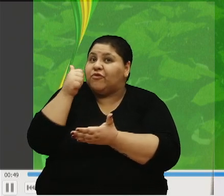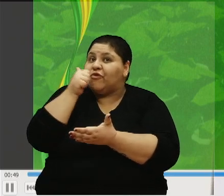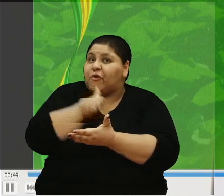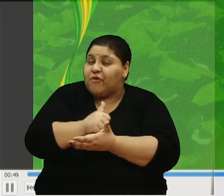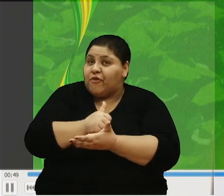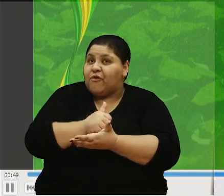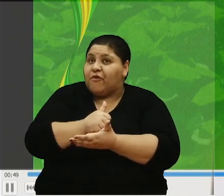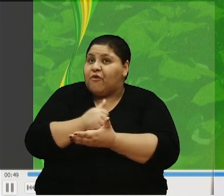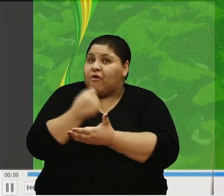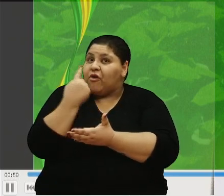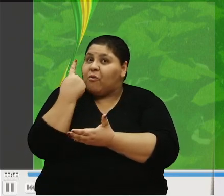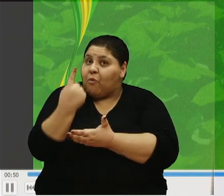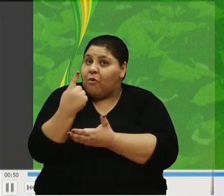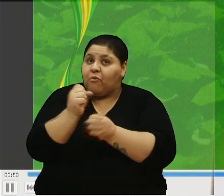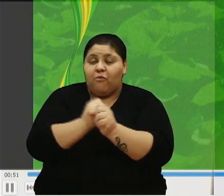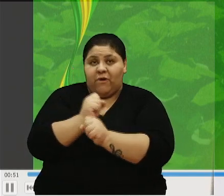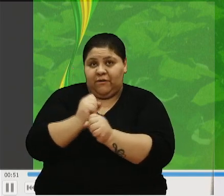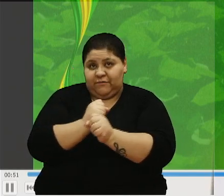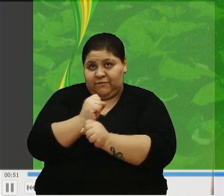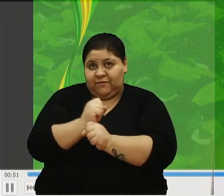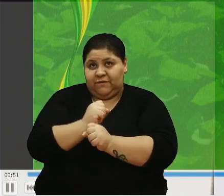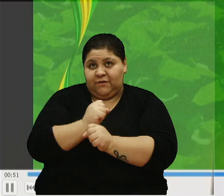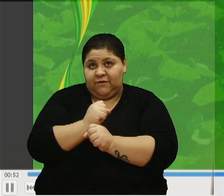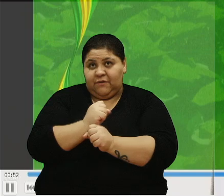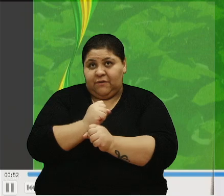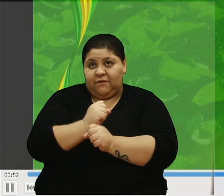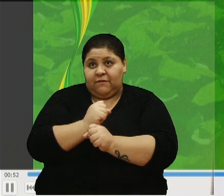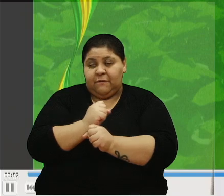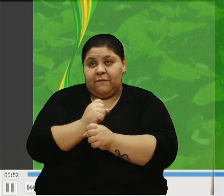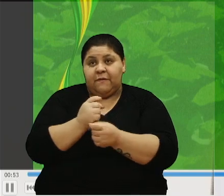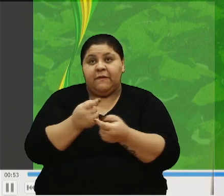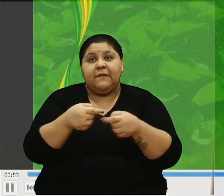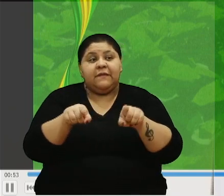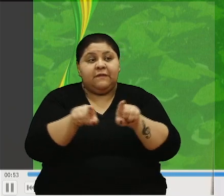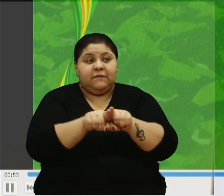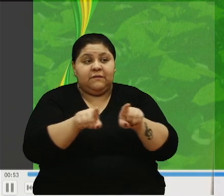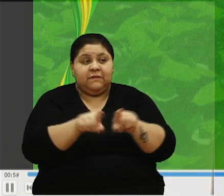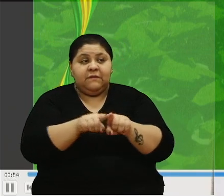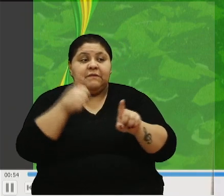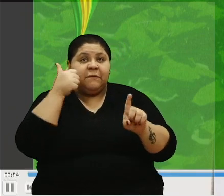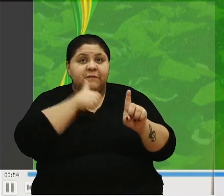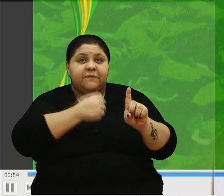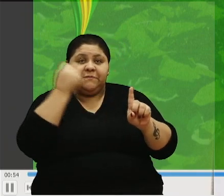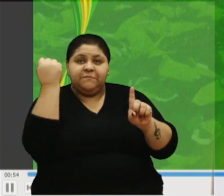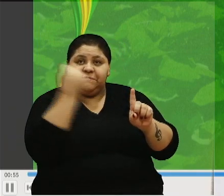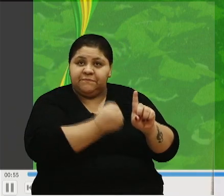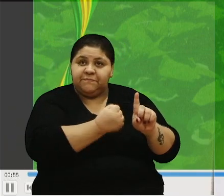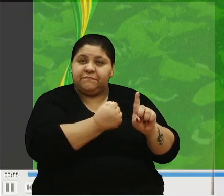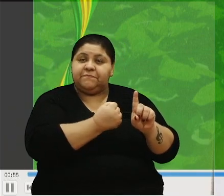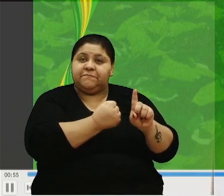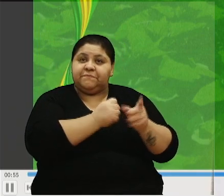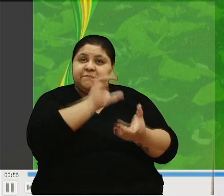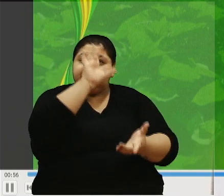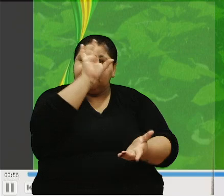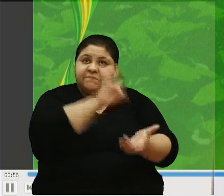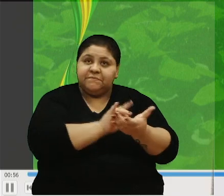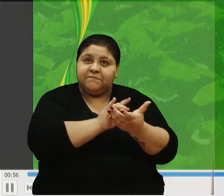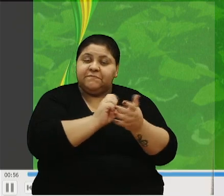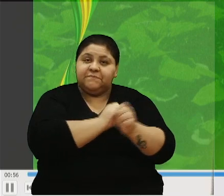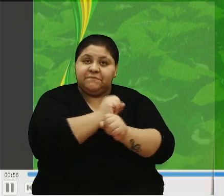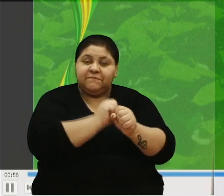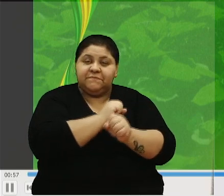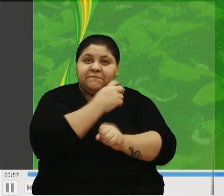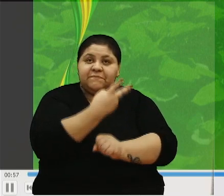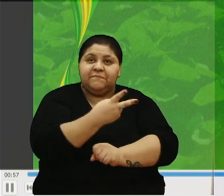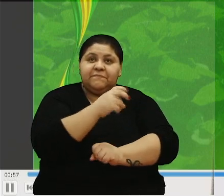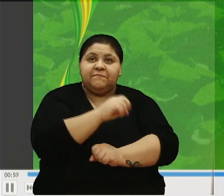em um só ano. Já em um contraponto com o feminicídio, os feminicídios registrados no ano de